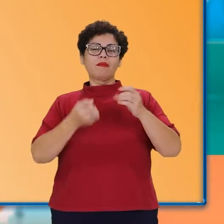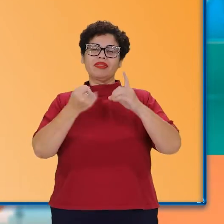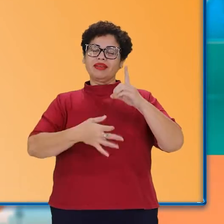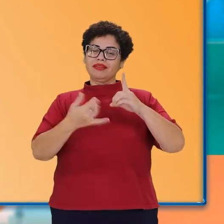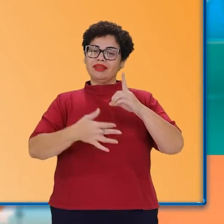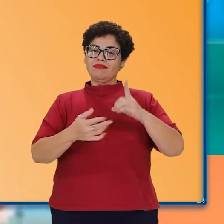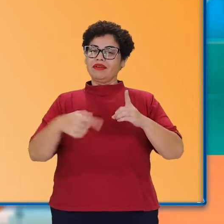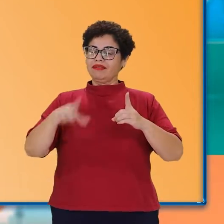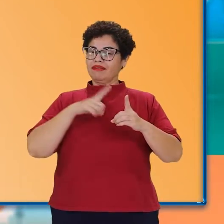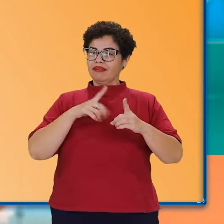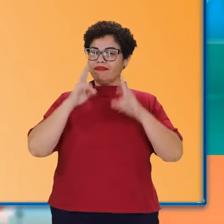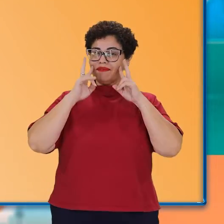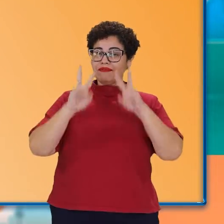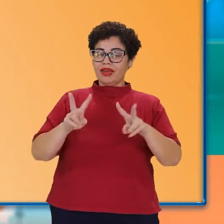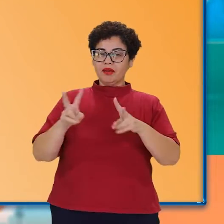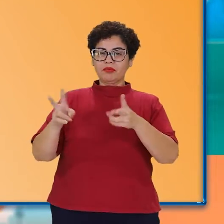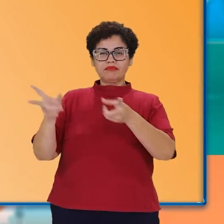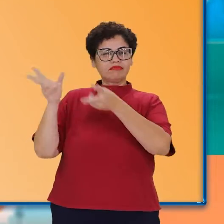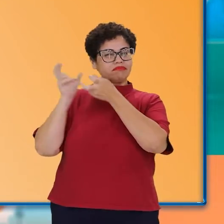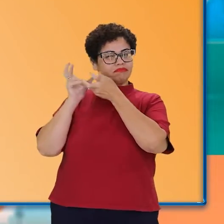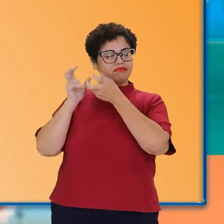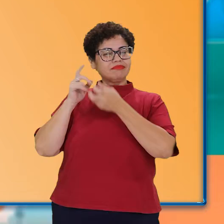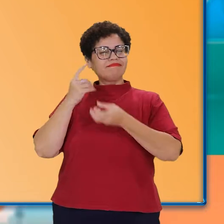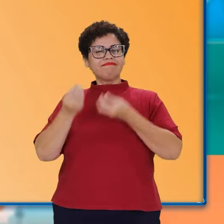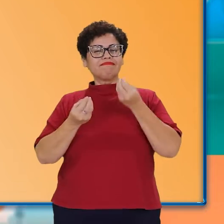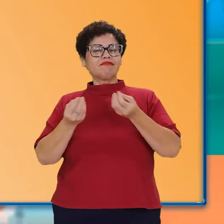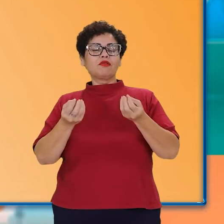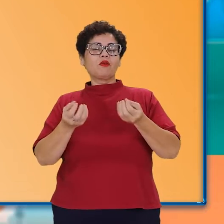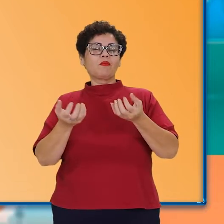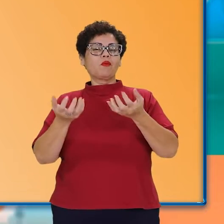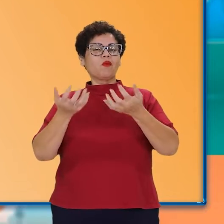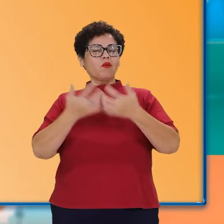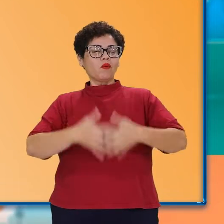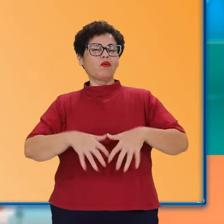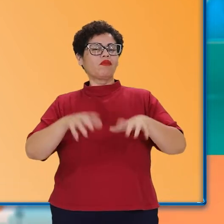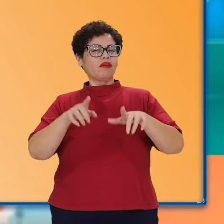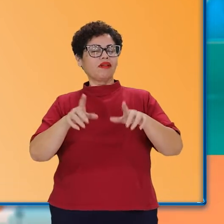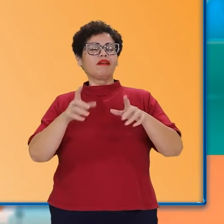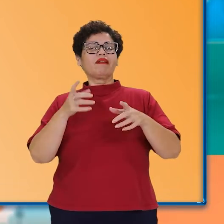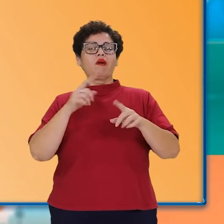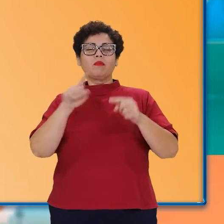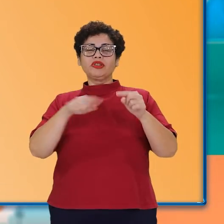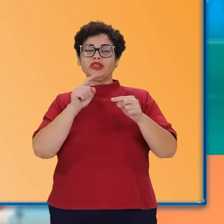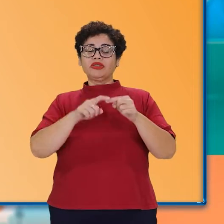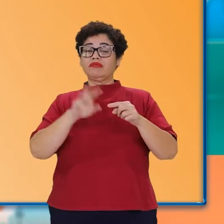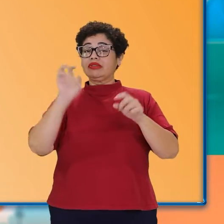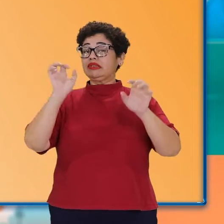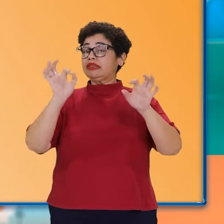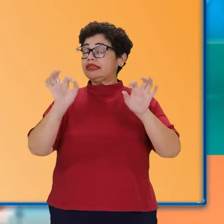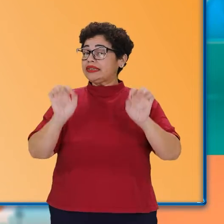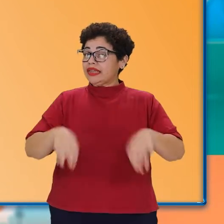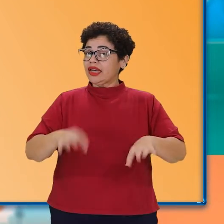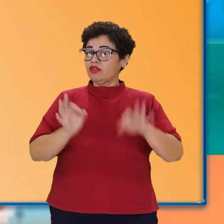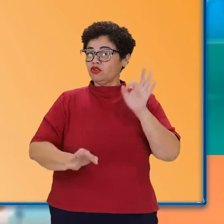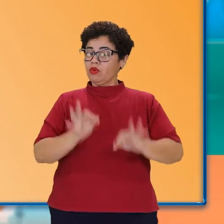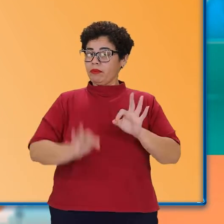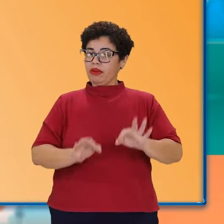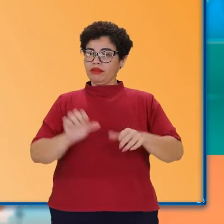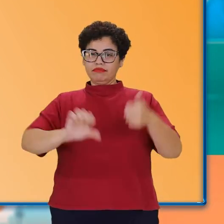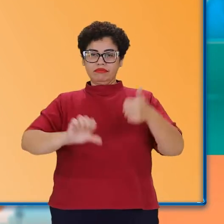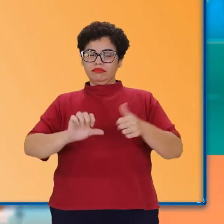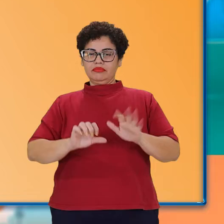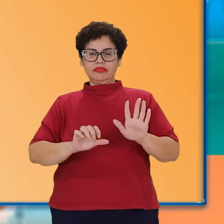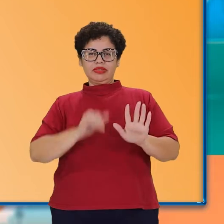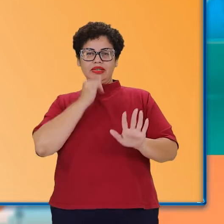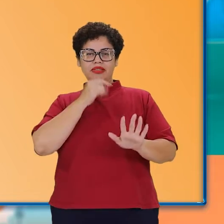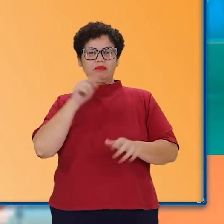sobre descrever o que vemos ou ouvimos de maneira objetiva, sem julgamentos ou avaliações. Por